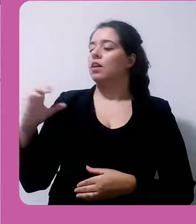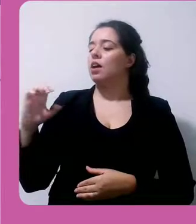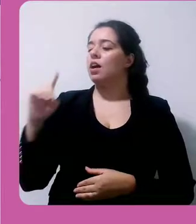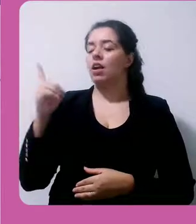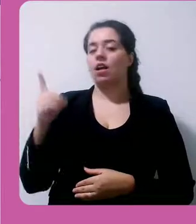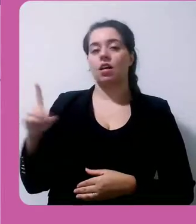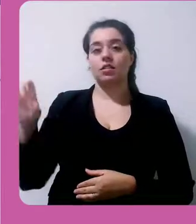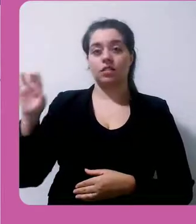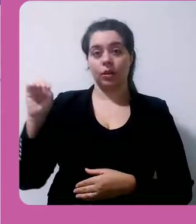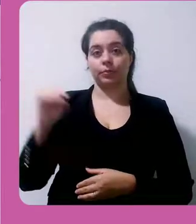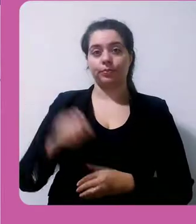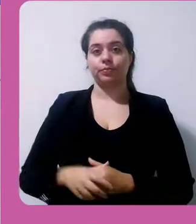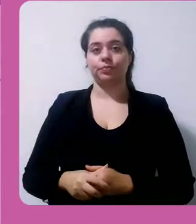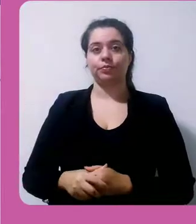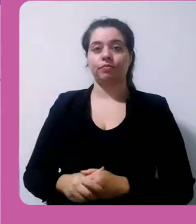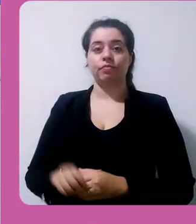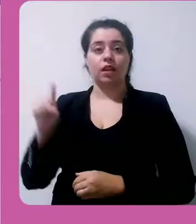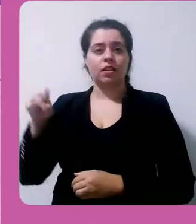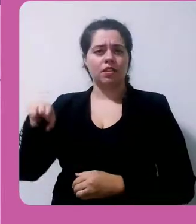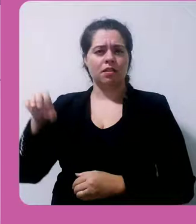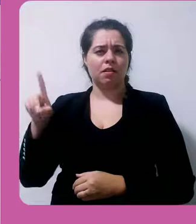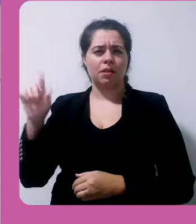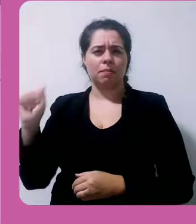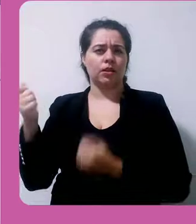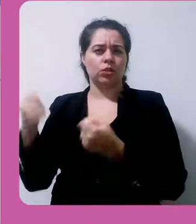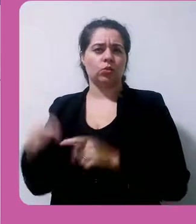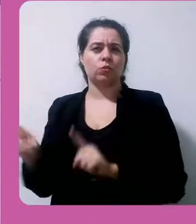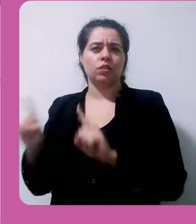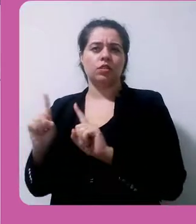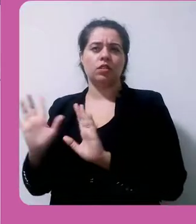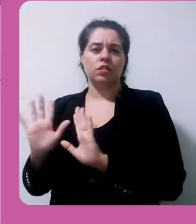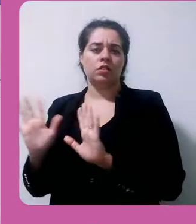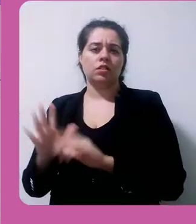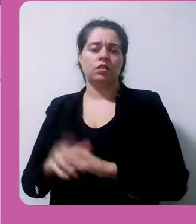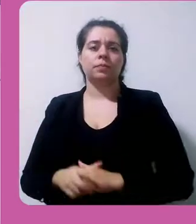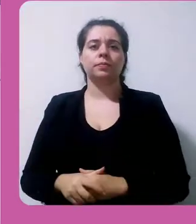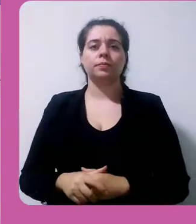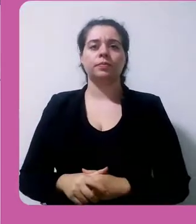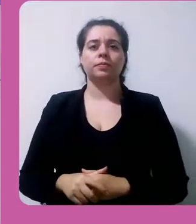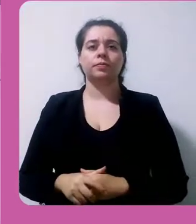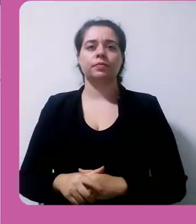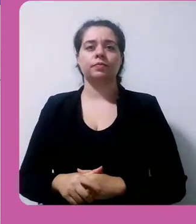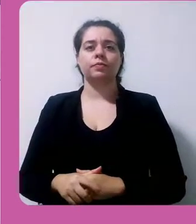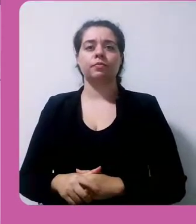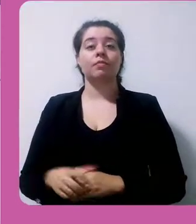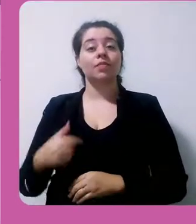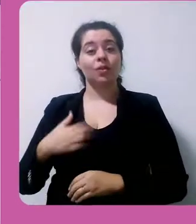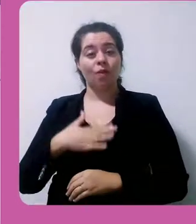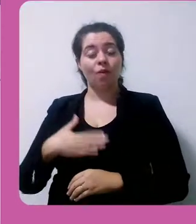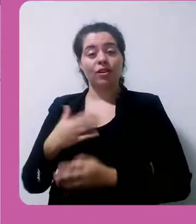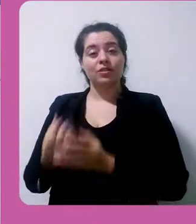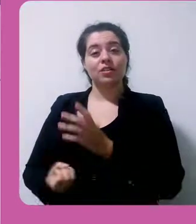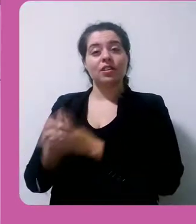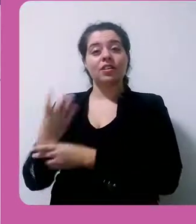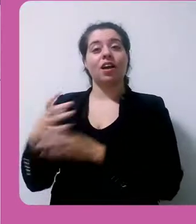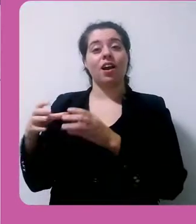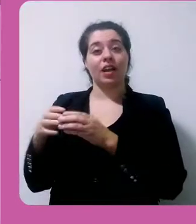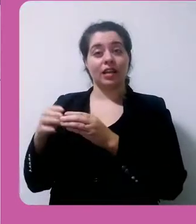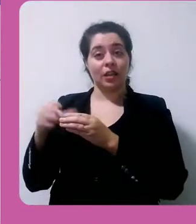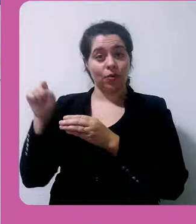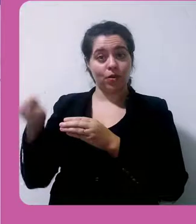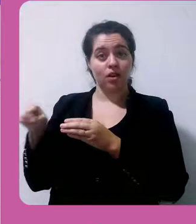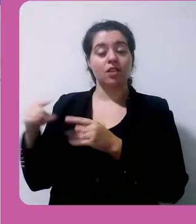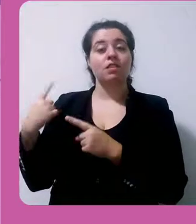aqui eu não preciso marcar média nem nada, não tem só uma recuperação. Eu gosto de criar essa categoria recuperação